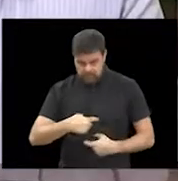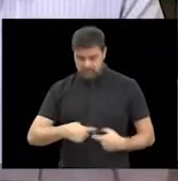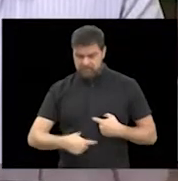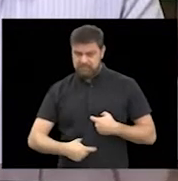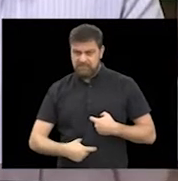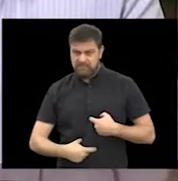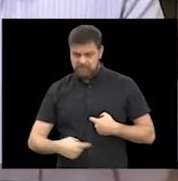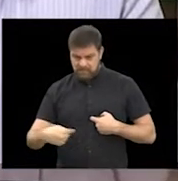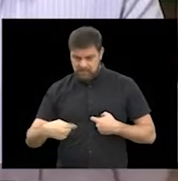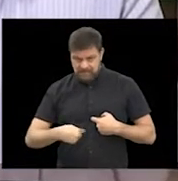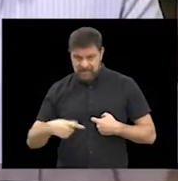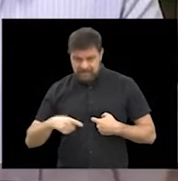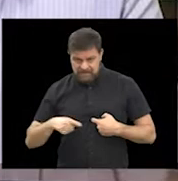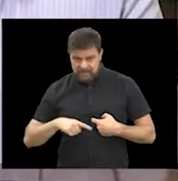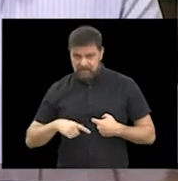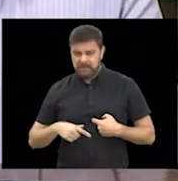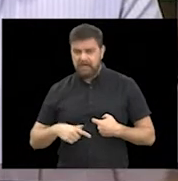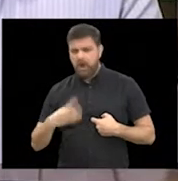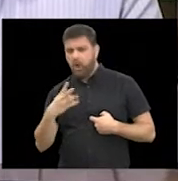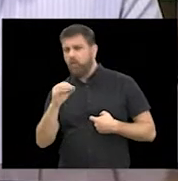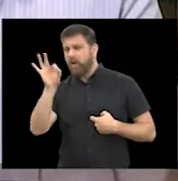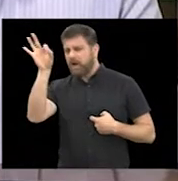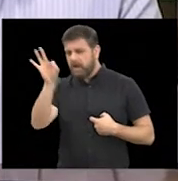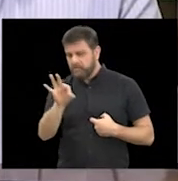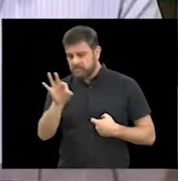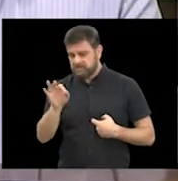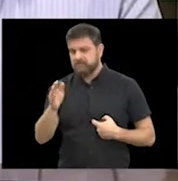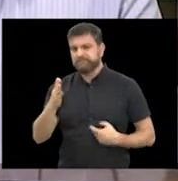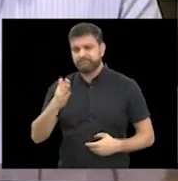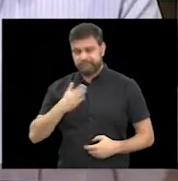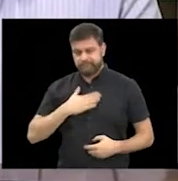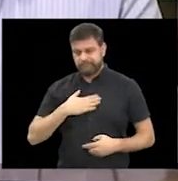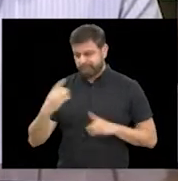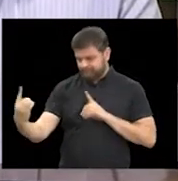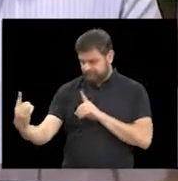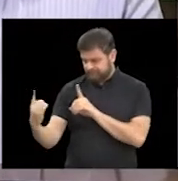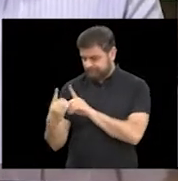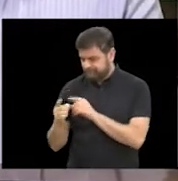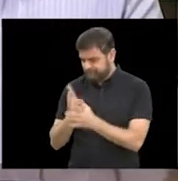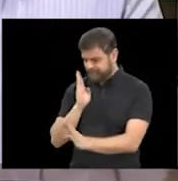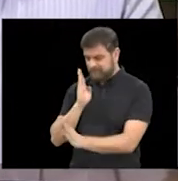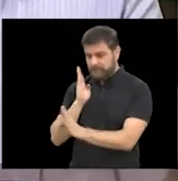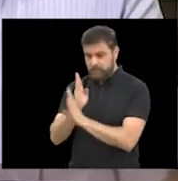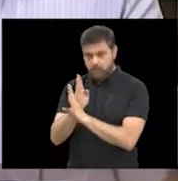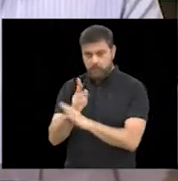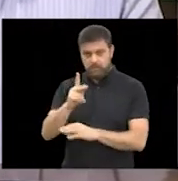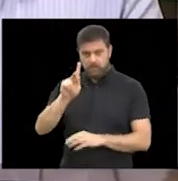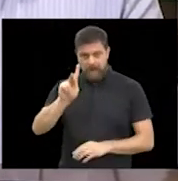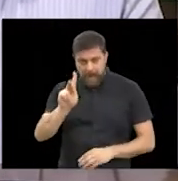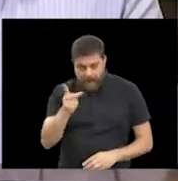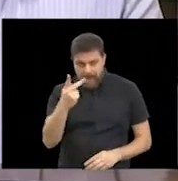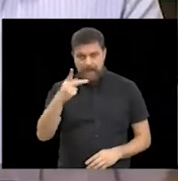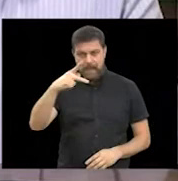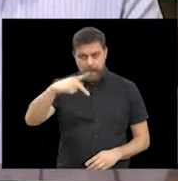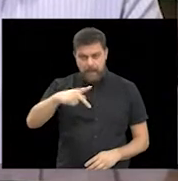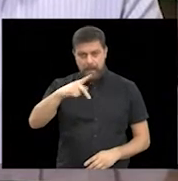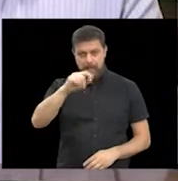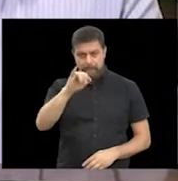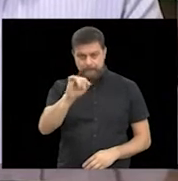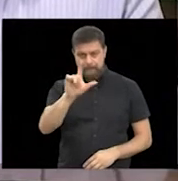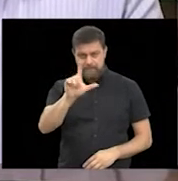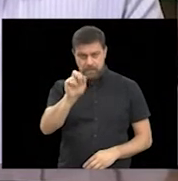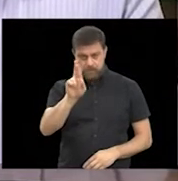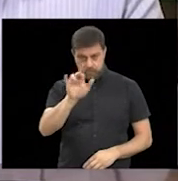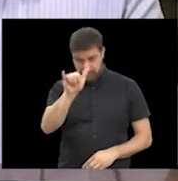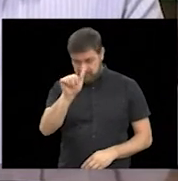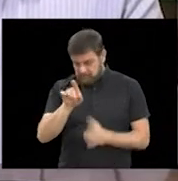Eu tenho visto em torno de 40% dos meus pacientes com o H. pylori positivo nos exames,